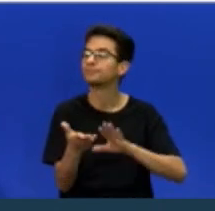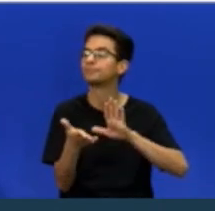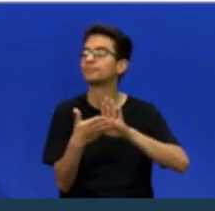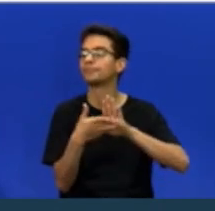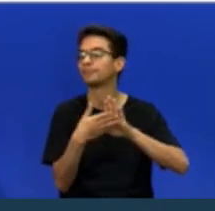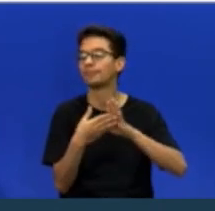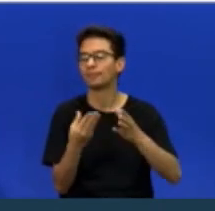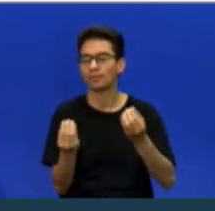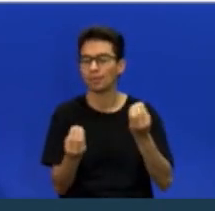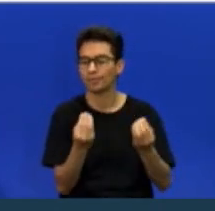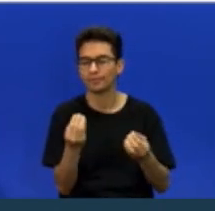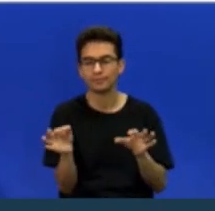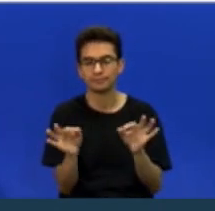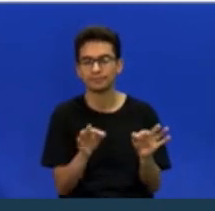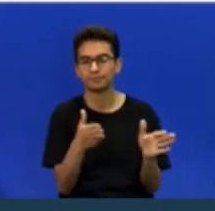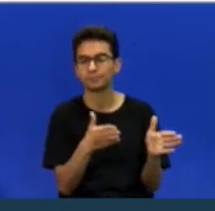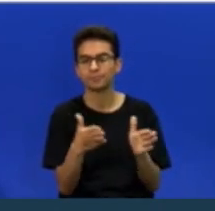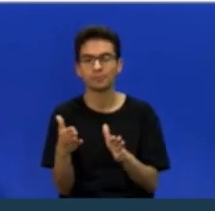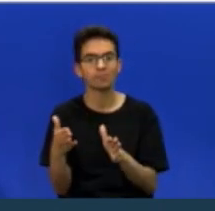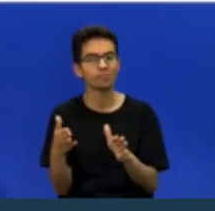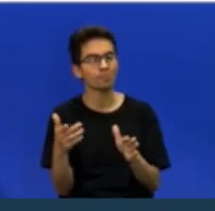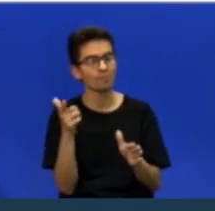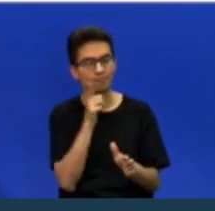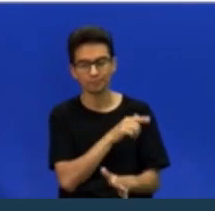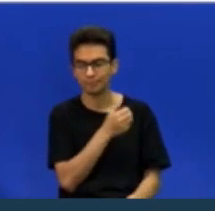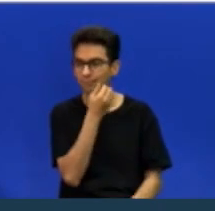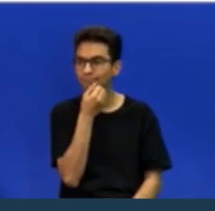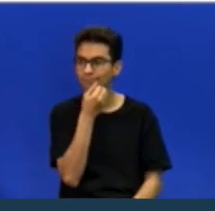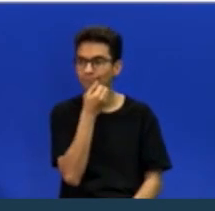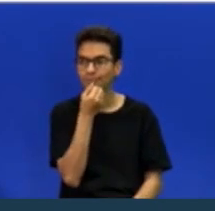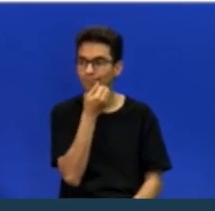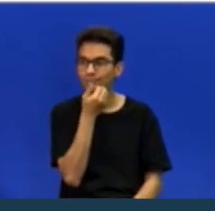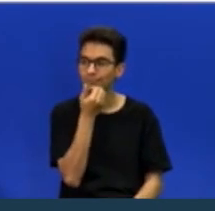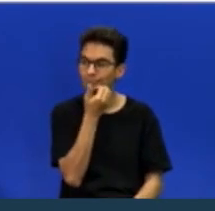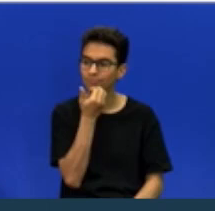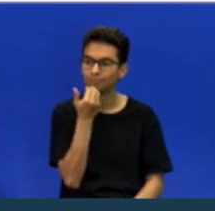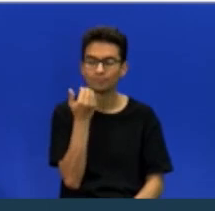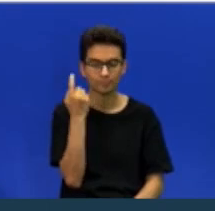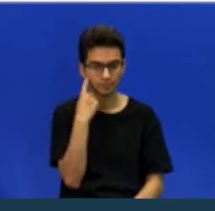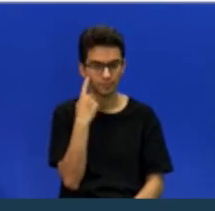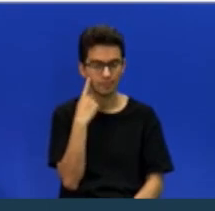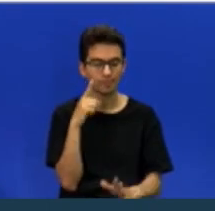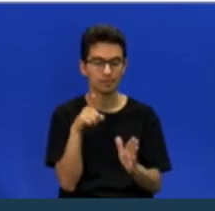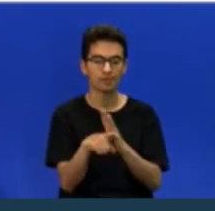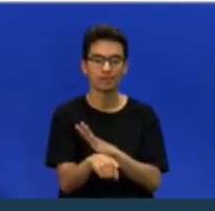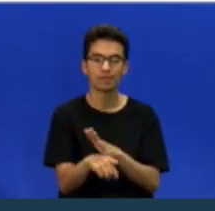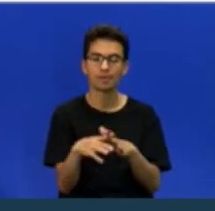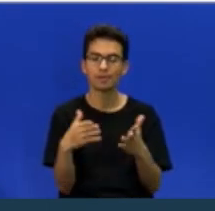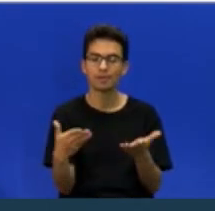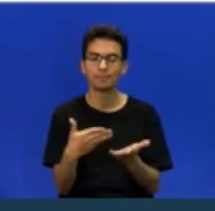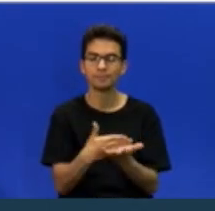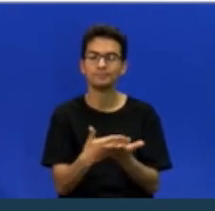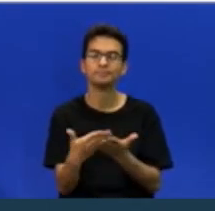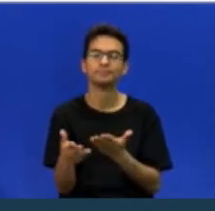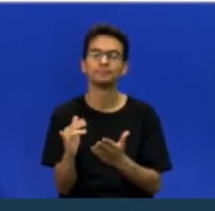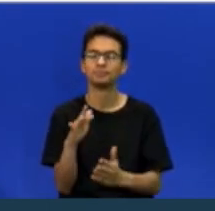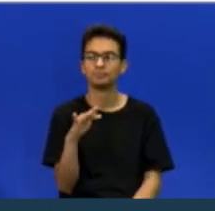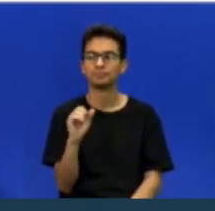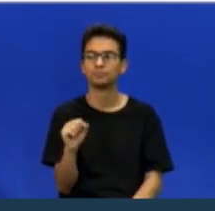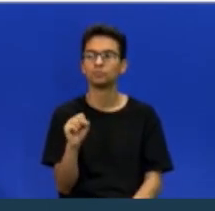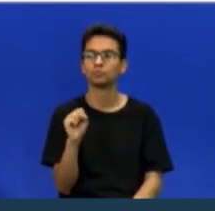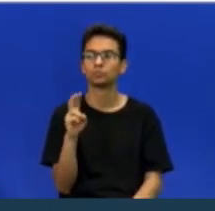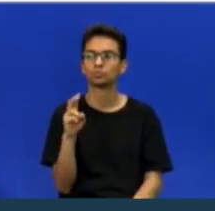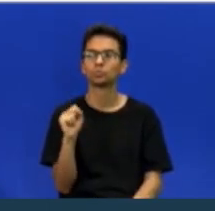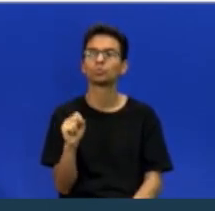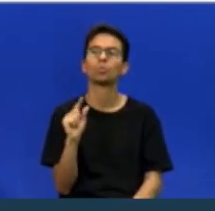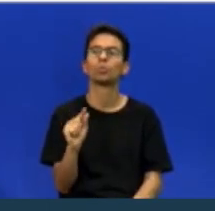sua forma de organização e o seu funcionamento. Então, quais são os princípios doutrinários do SUS?